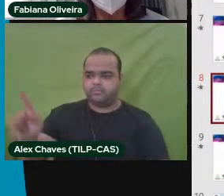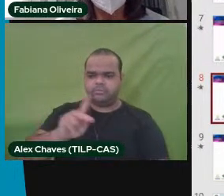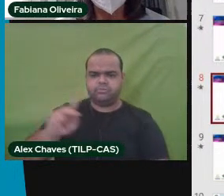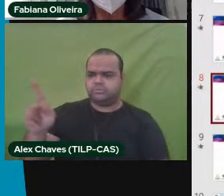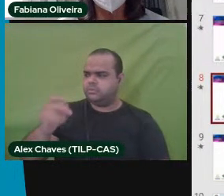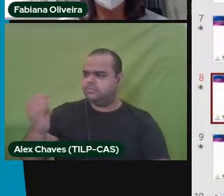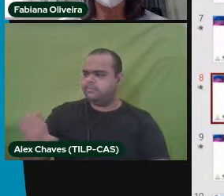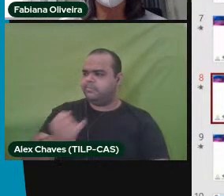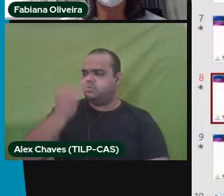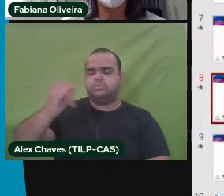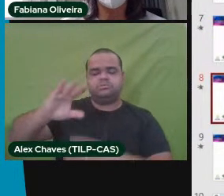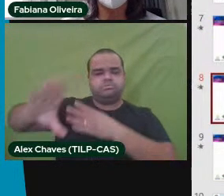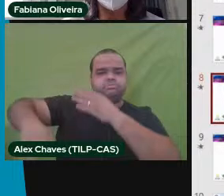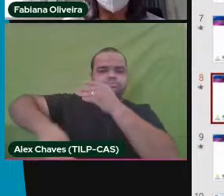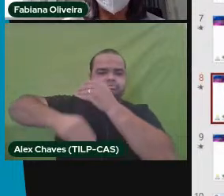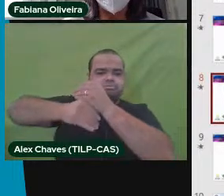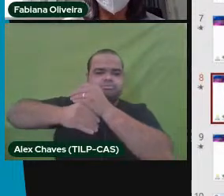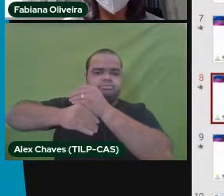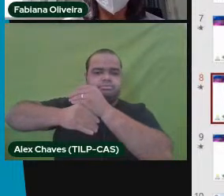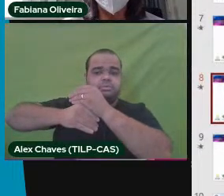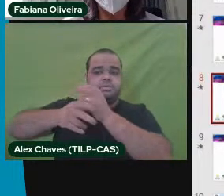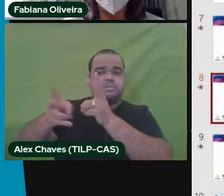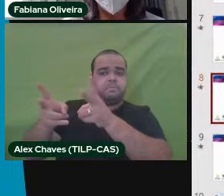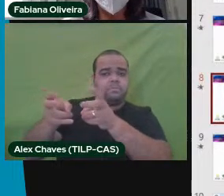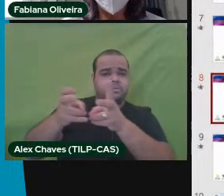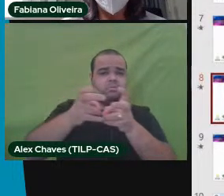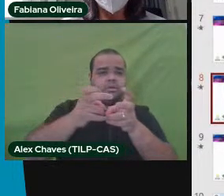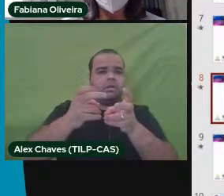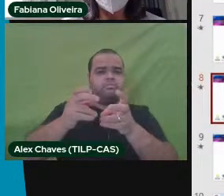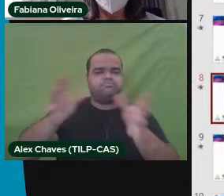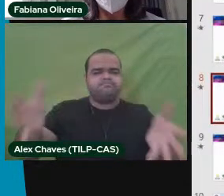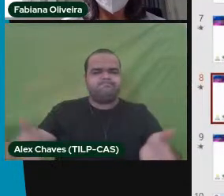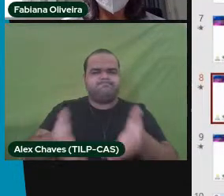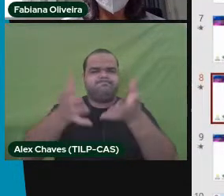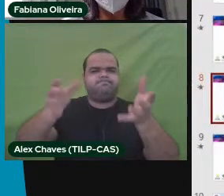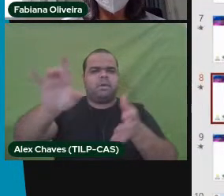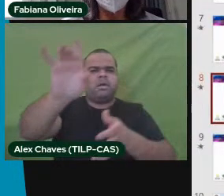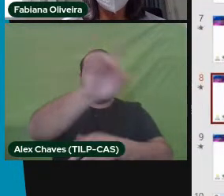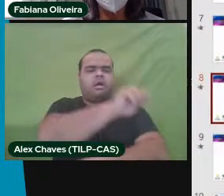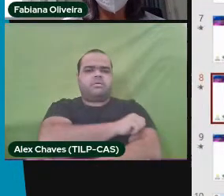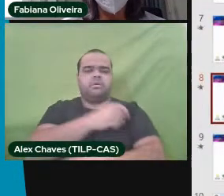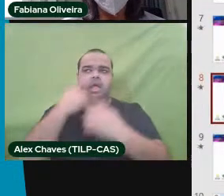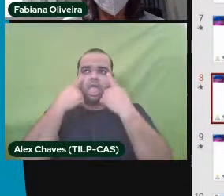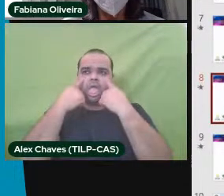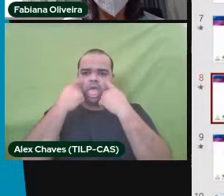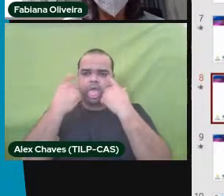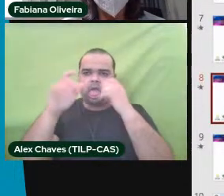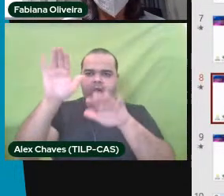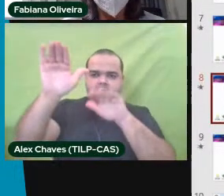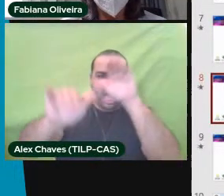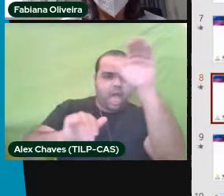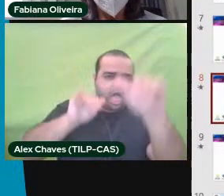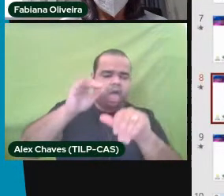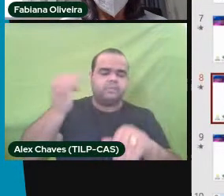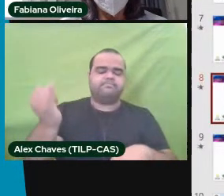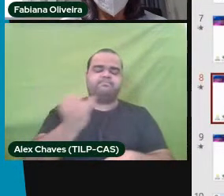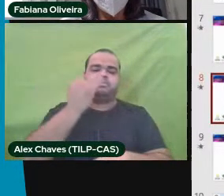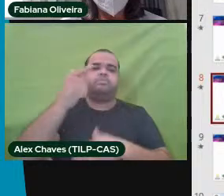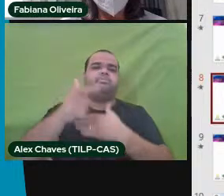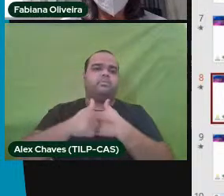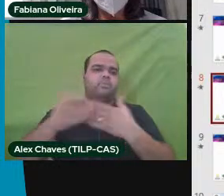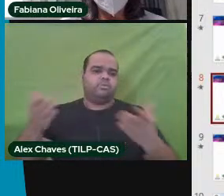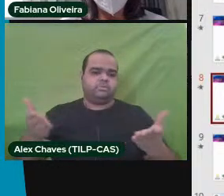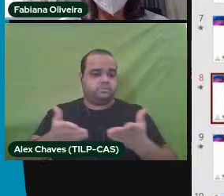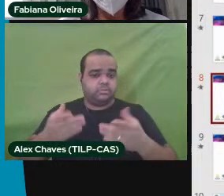para despertar nos alunos a curiosidade. Esse é um papel importantíssimo dos mundos de hoje.